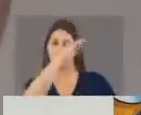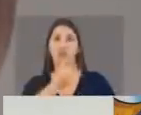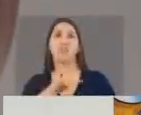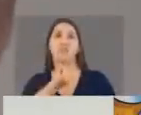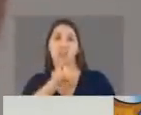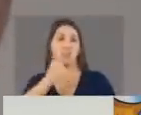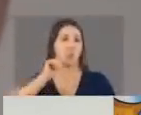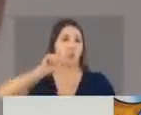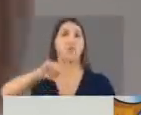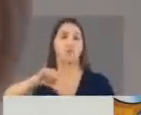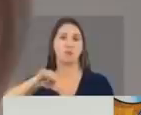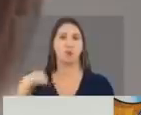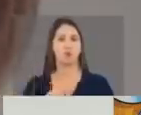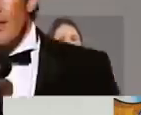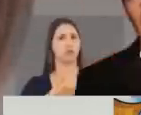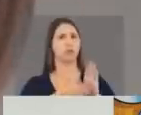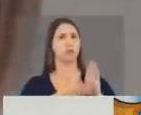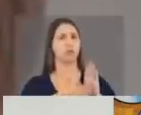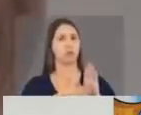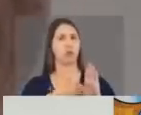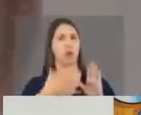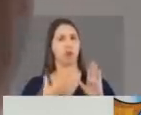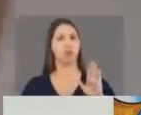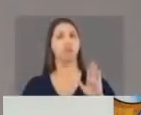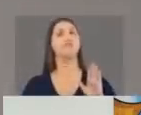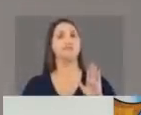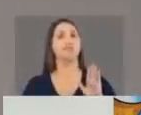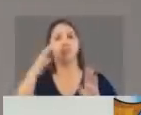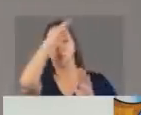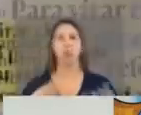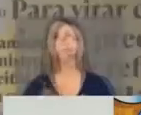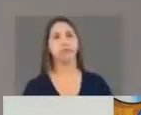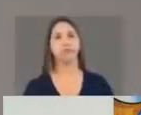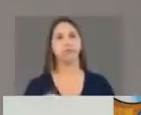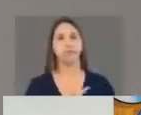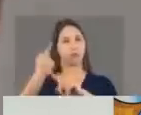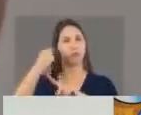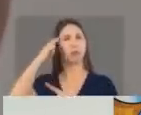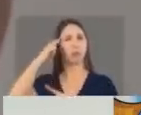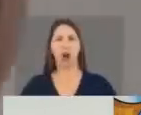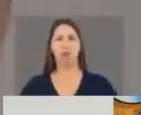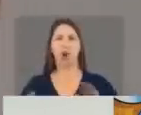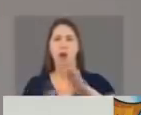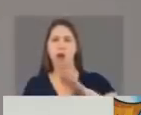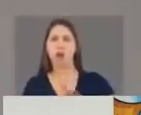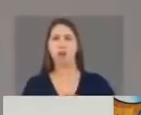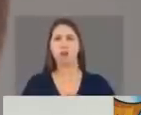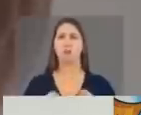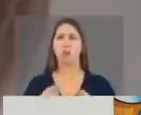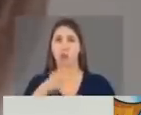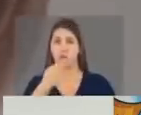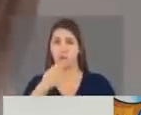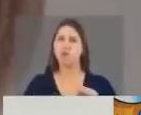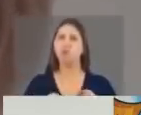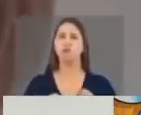Jair, infelizmente, se afastou do Não Torre Bandeiras. Na campanha, Bolsonaro meteu nos iludidos lá atrás. Prometeu lutar